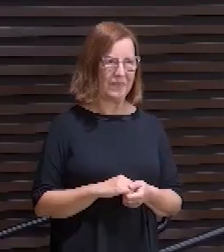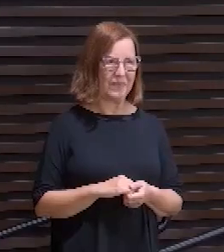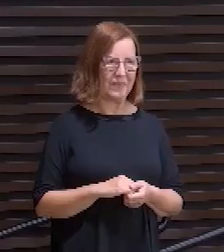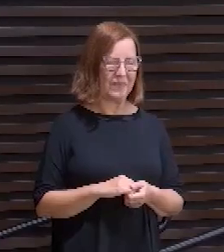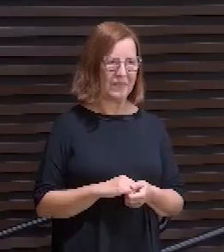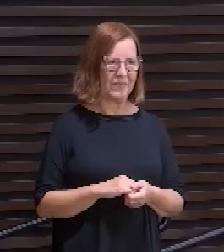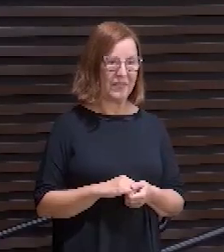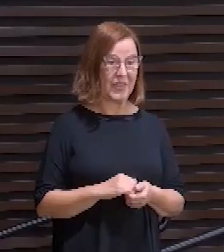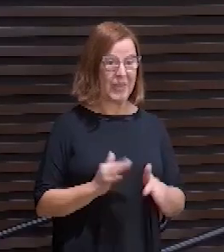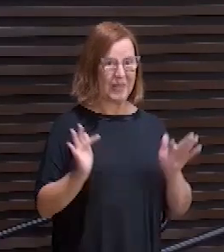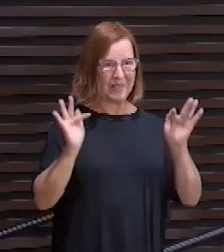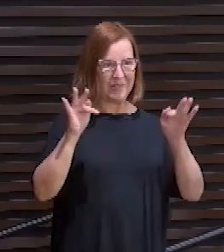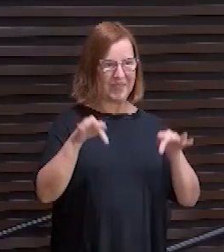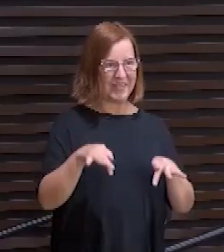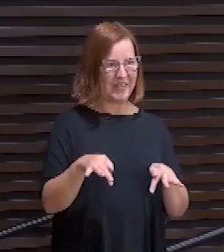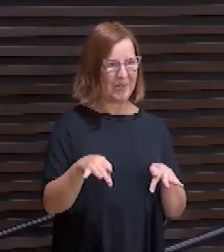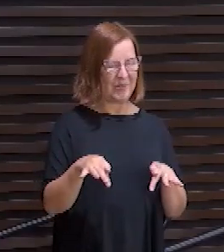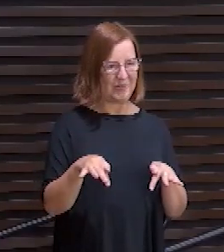um final.